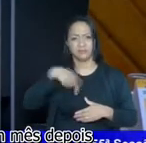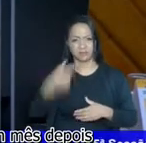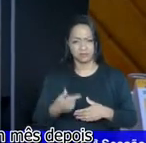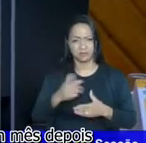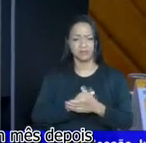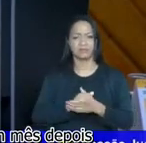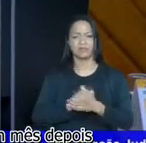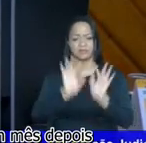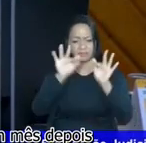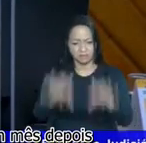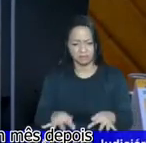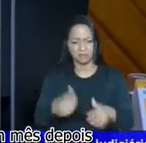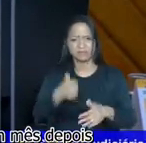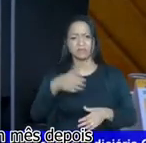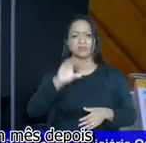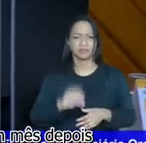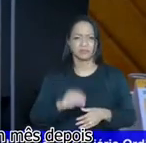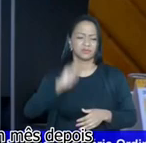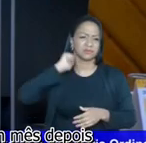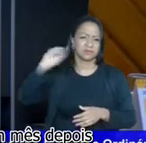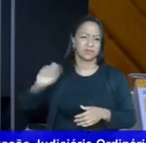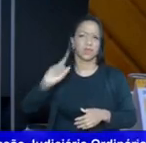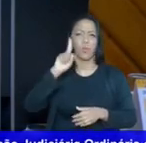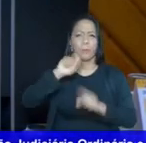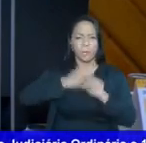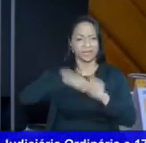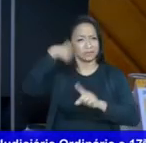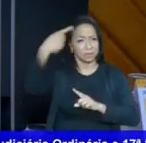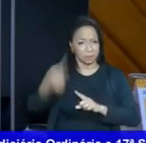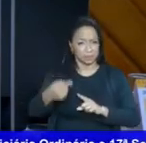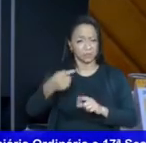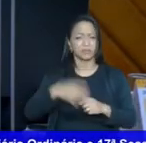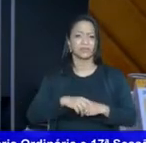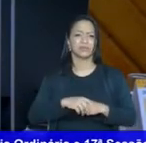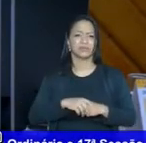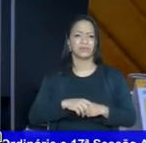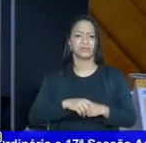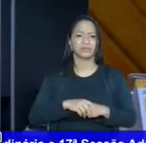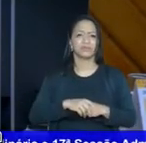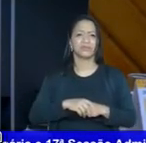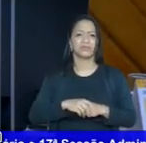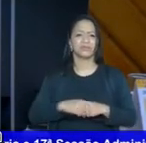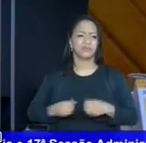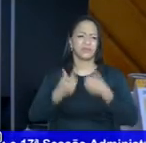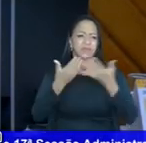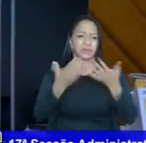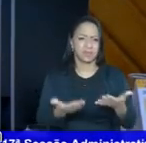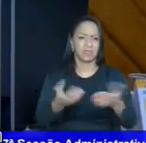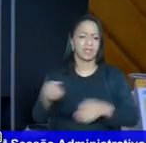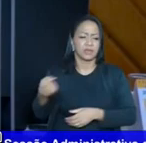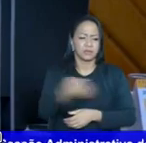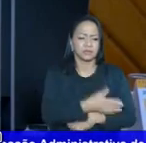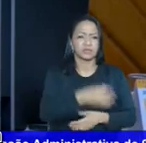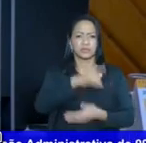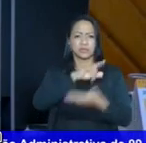ao relator. Em 10/4, ou seja, um mês depois, foram apresentados outros documentos consistentes